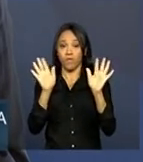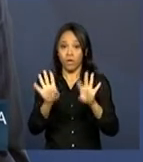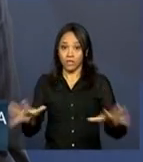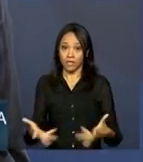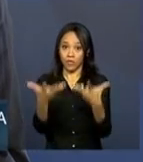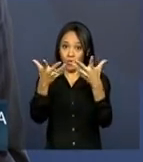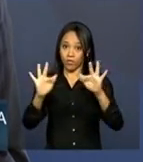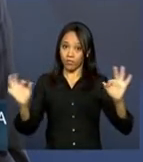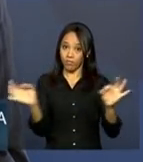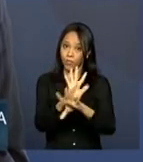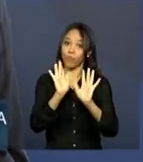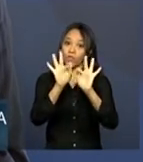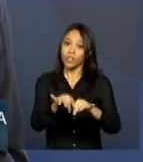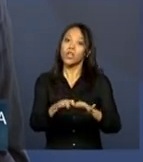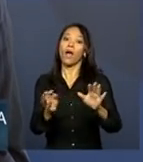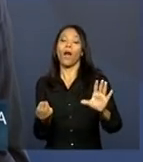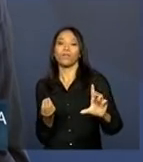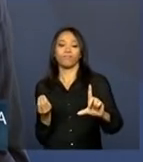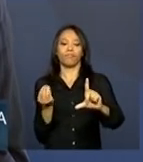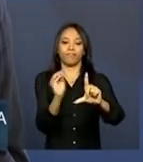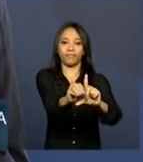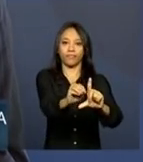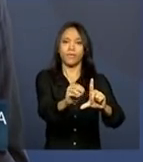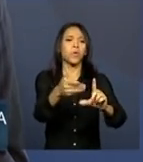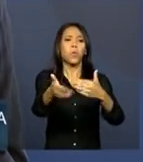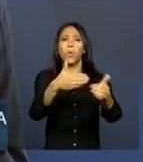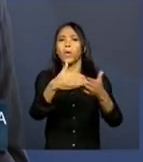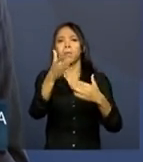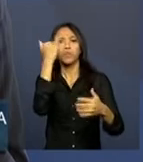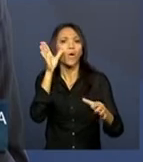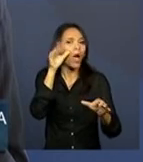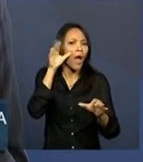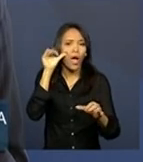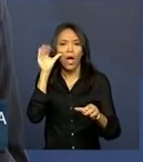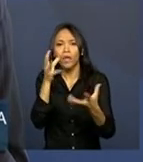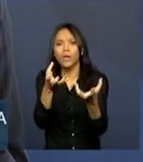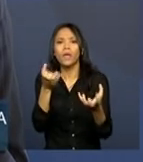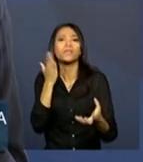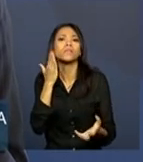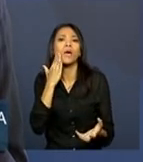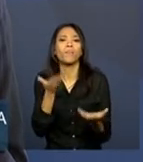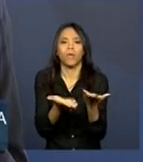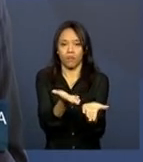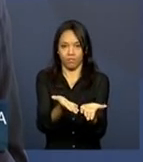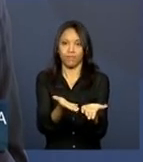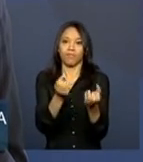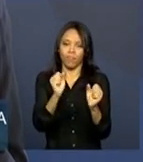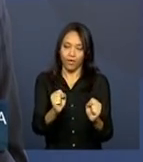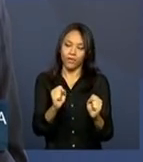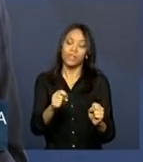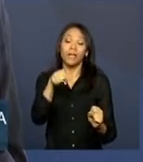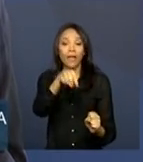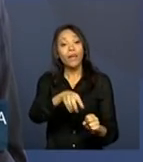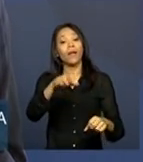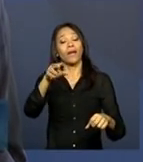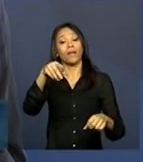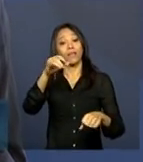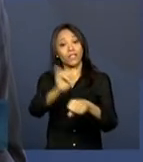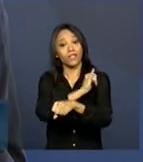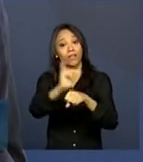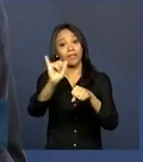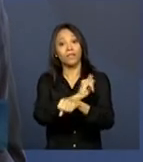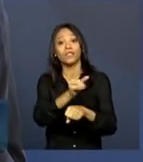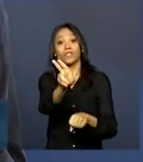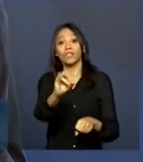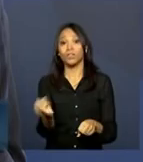acessível a todos os brasileiros e a quem o queira consultar por todo o mundo e deverá se tornar um instrumento importante para a